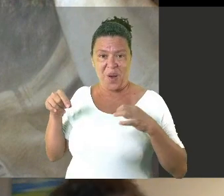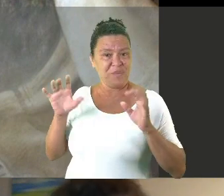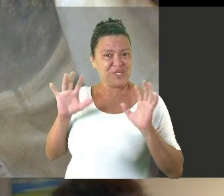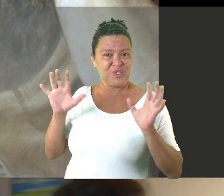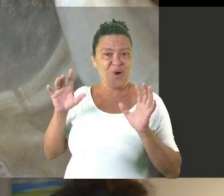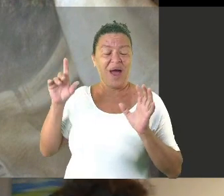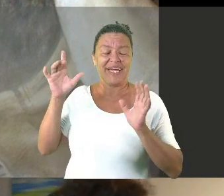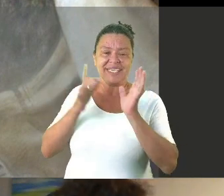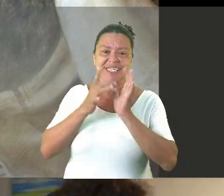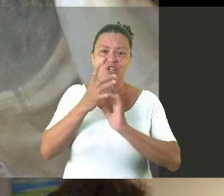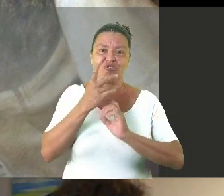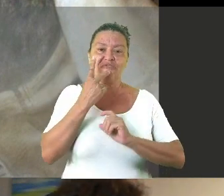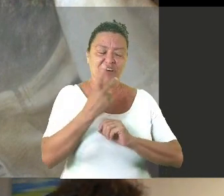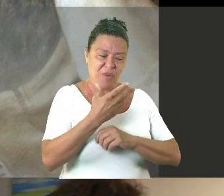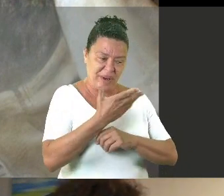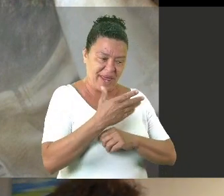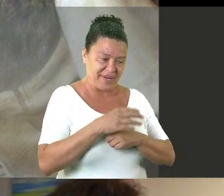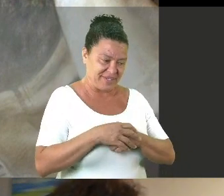ele então disse,